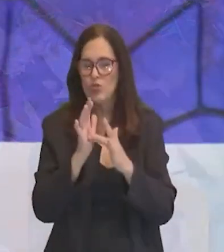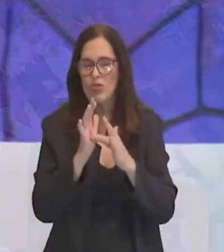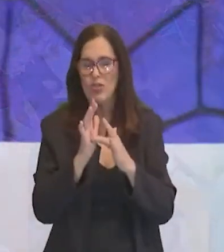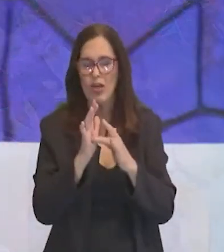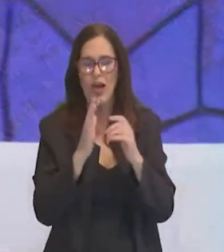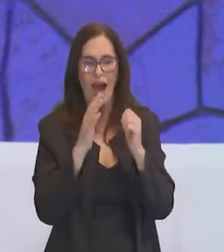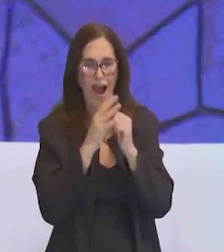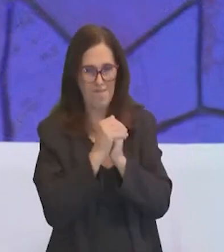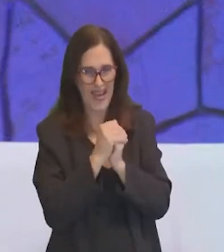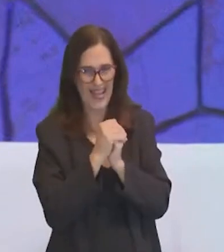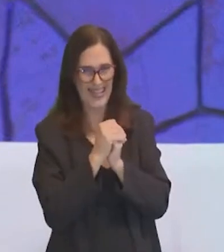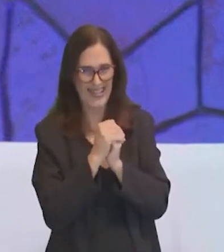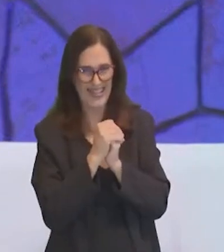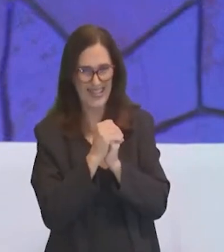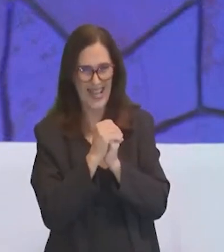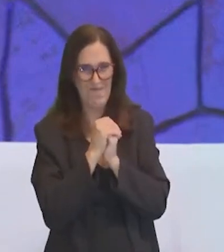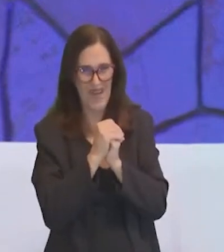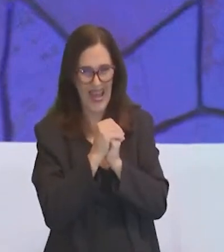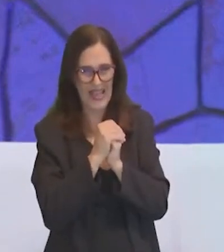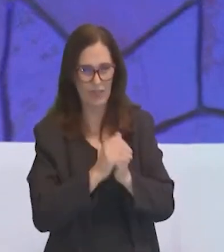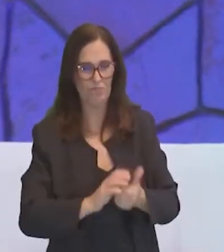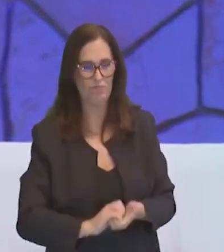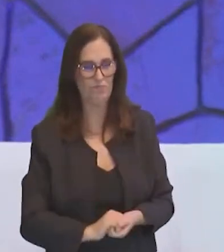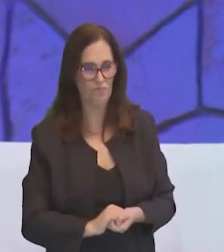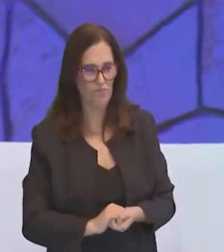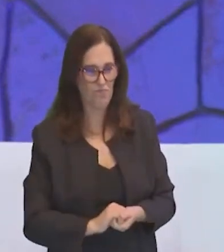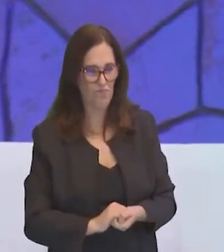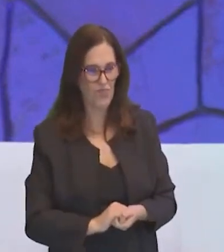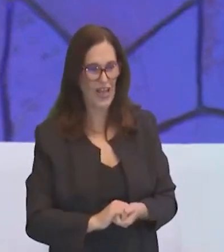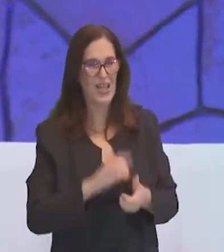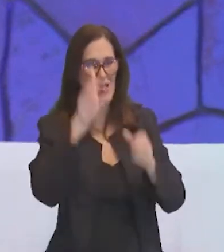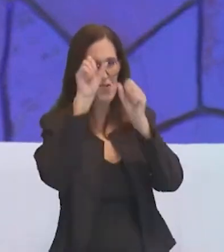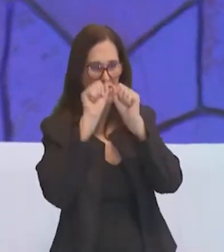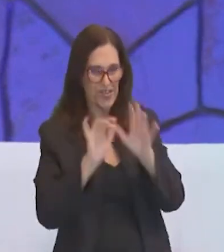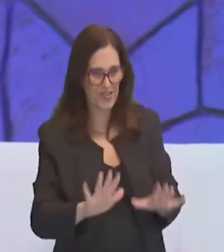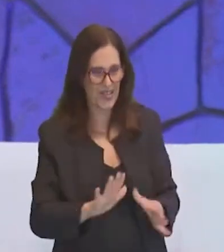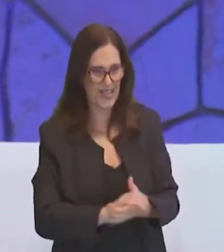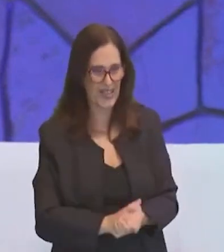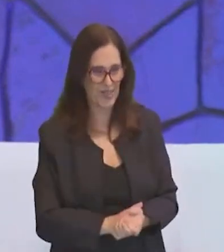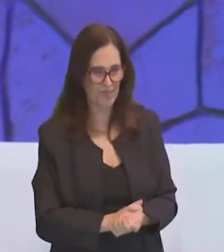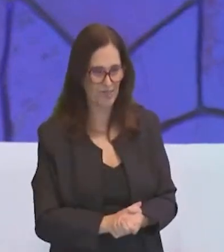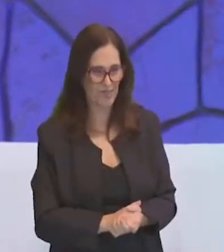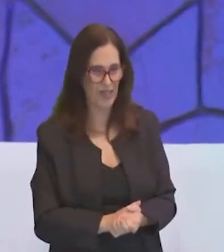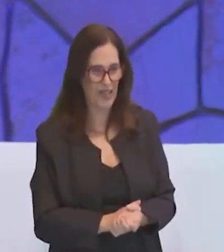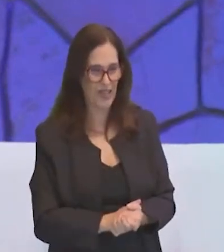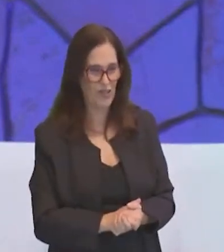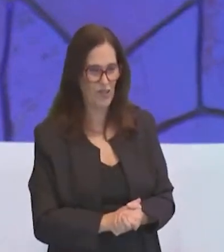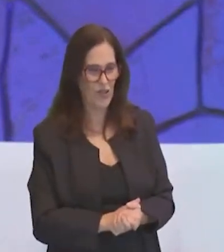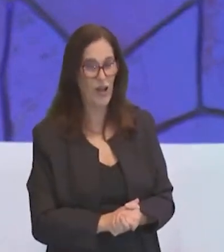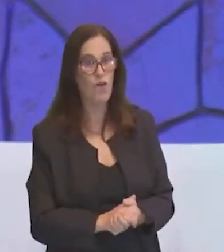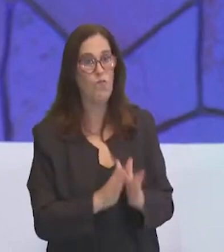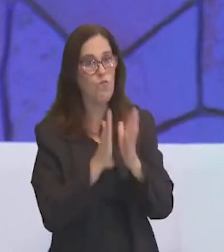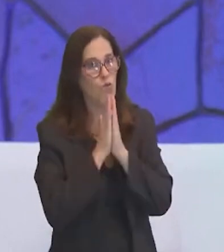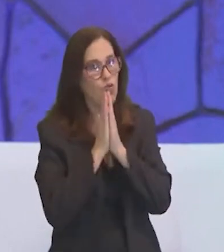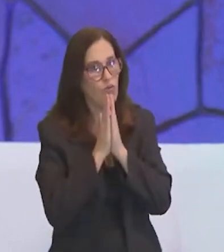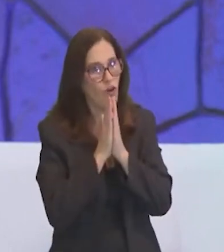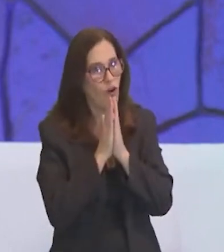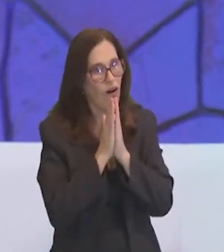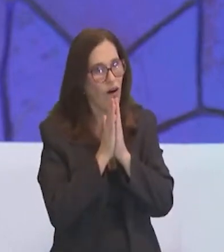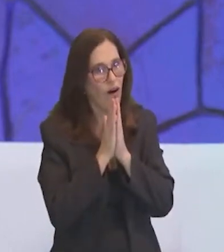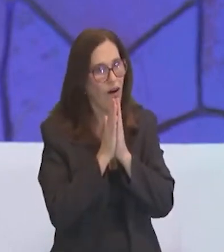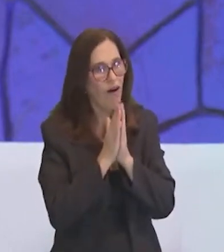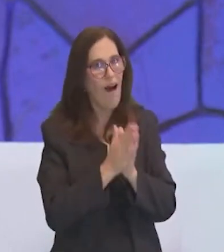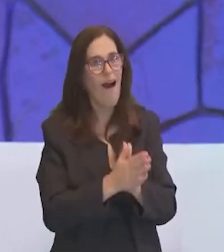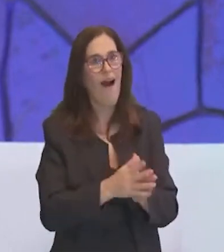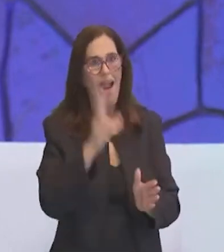Jesus. Amém. Seja abençoada, igreja. Não esqueçam, amem ao Senhor